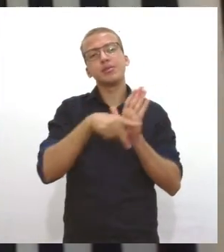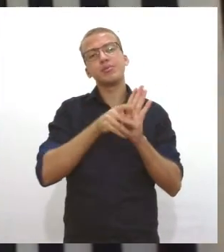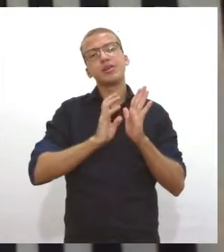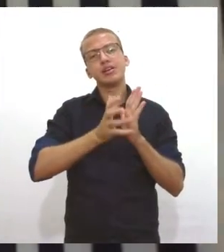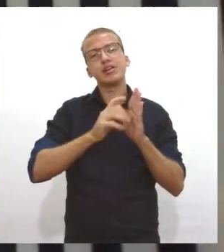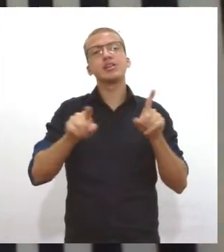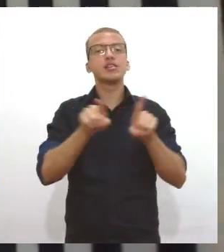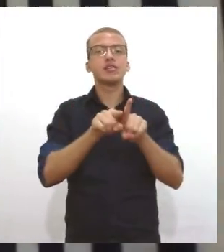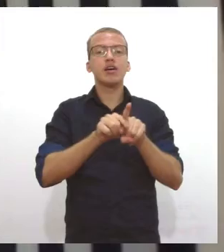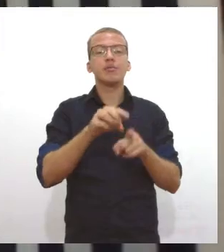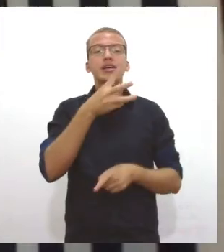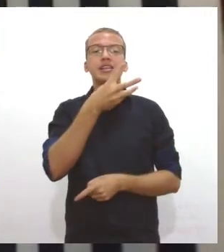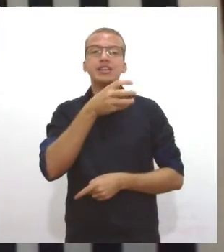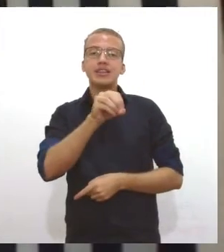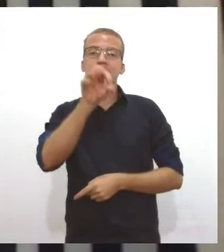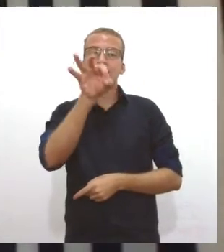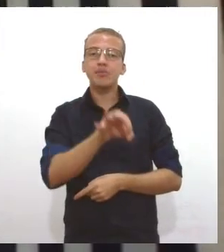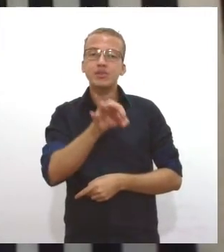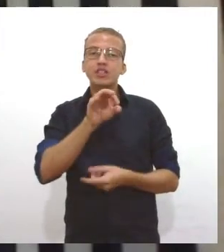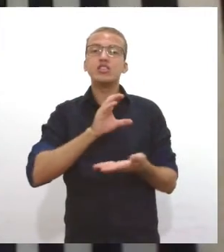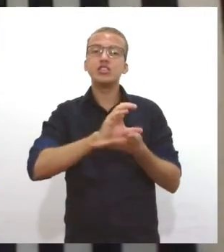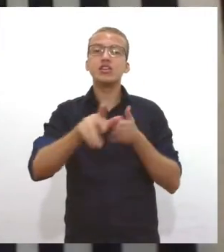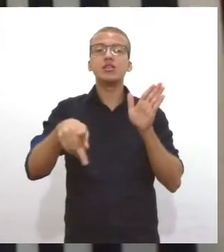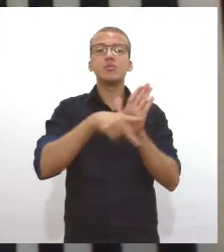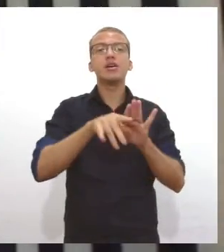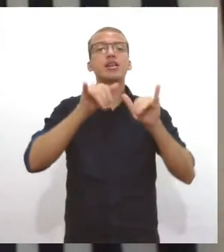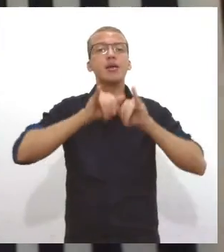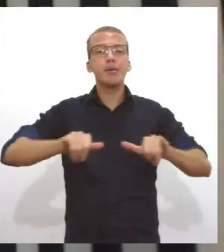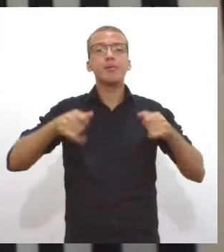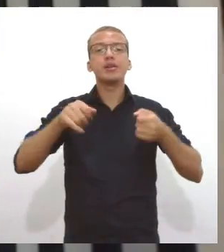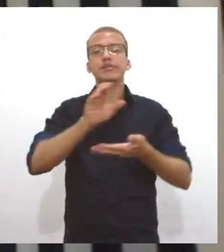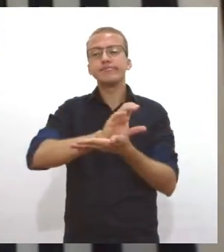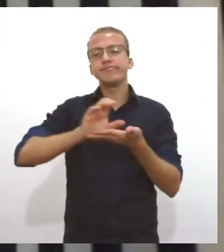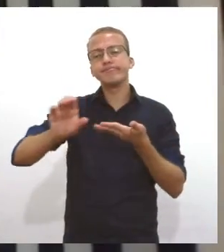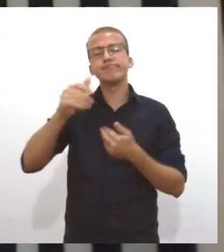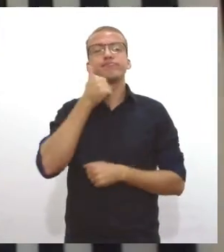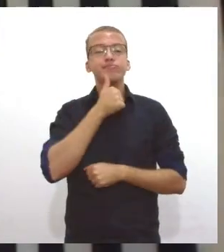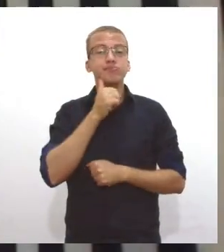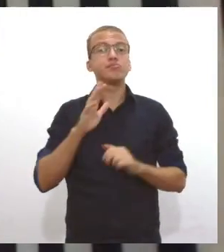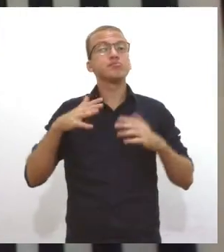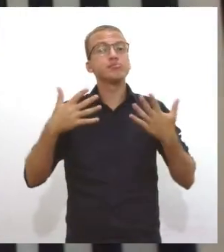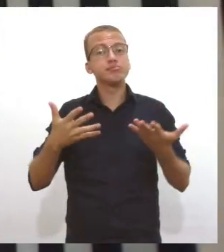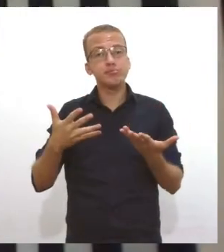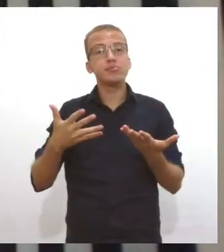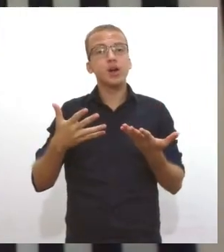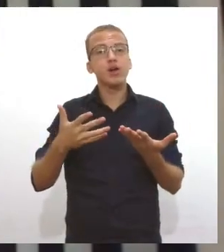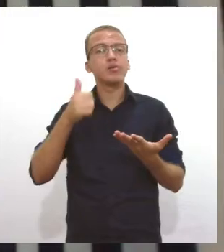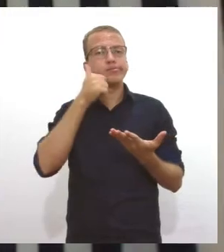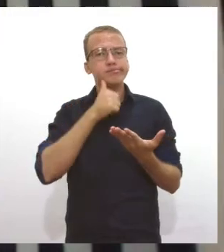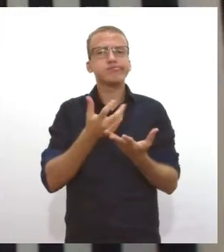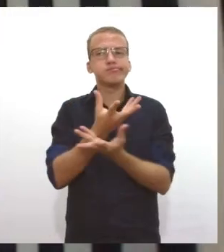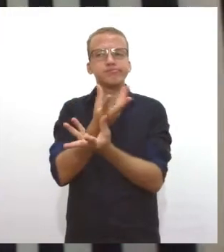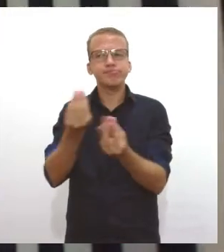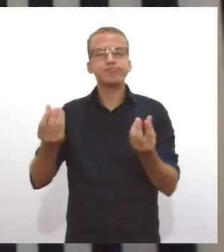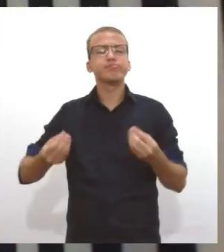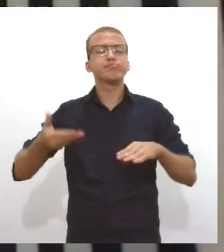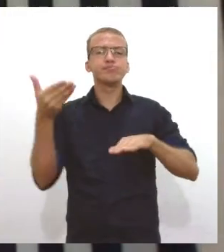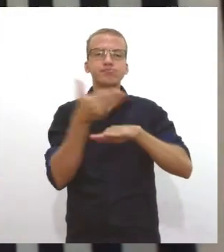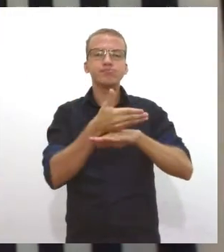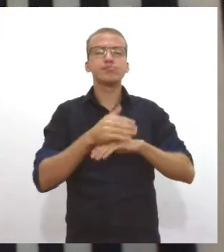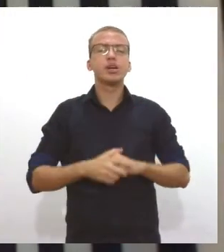fosse para mão das mulheres bom então isso já fez com que mais mulheres participasse agora não é fácil hoje